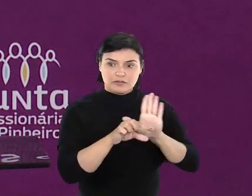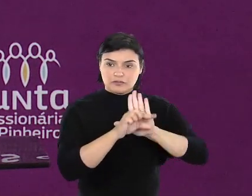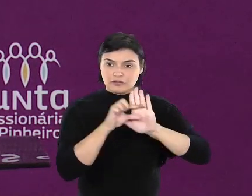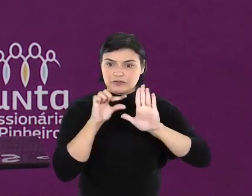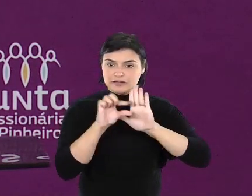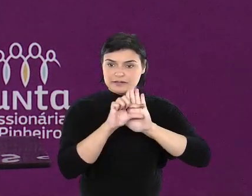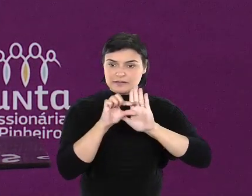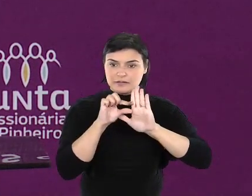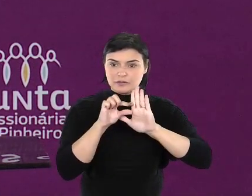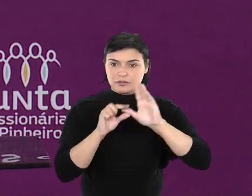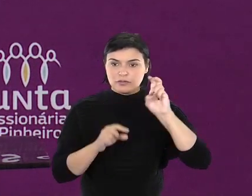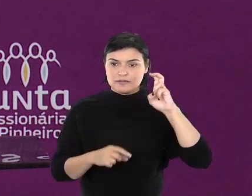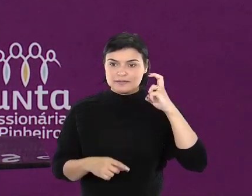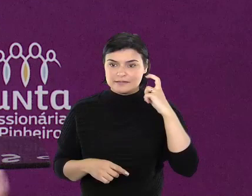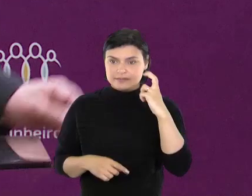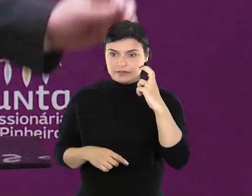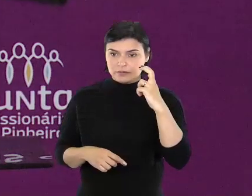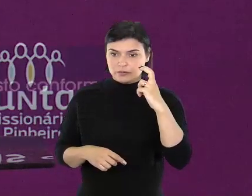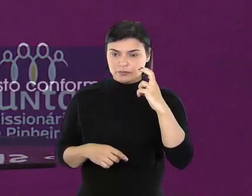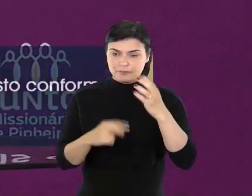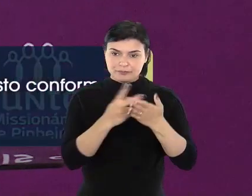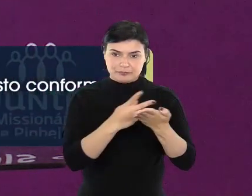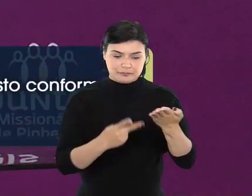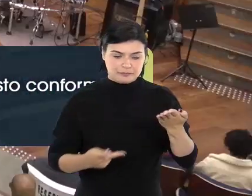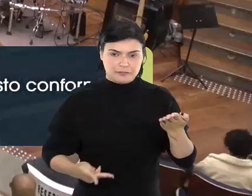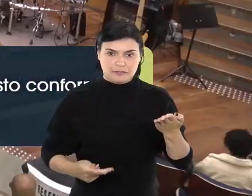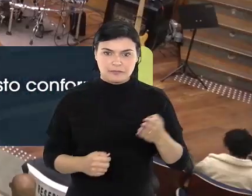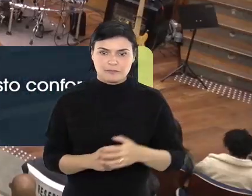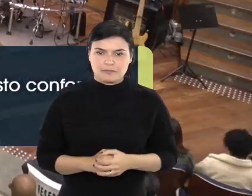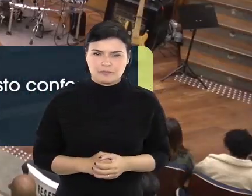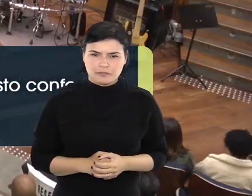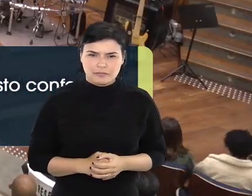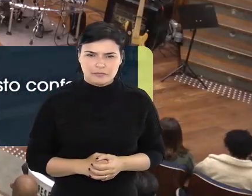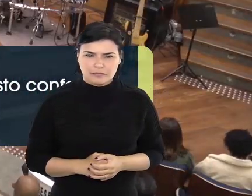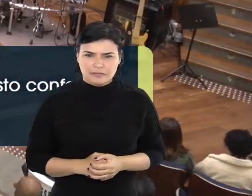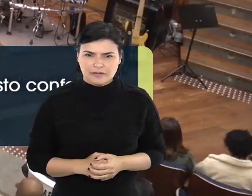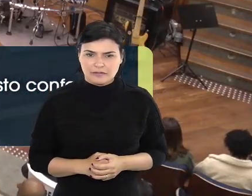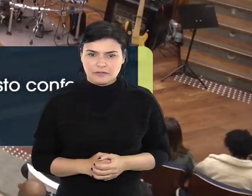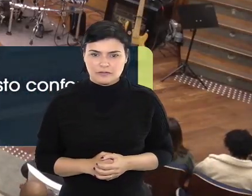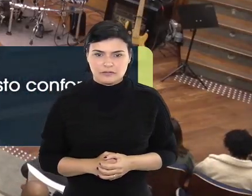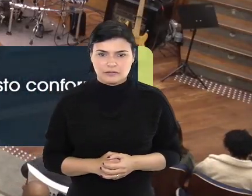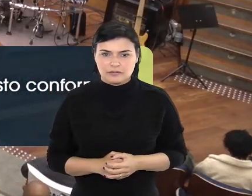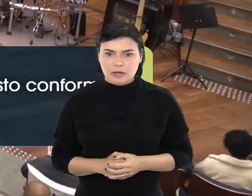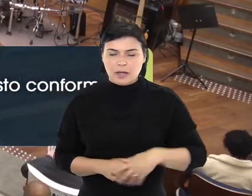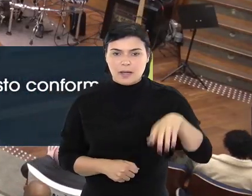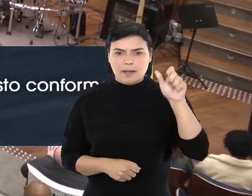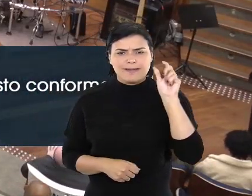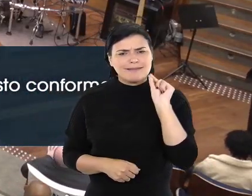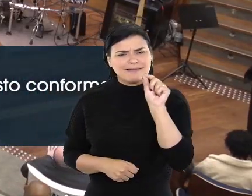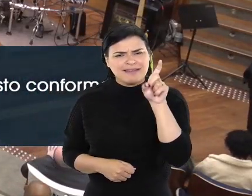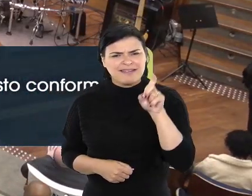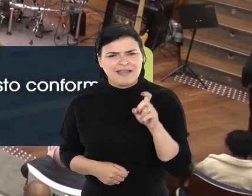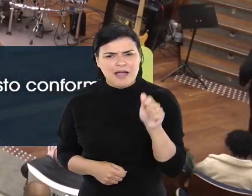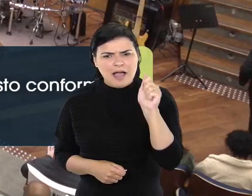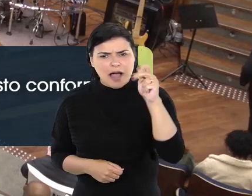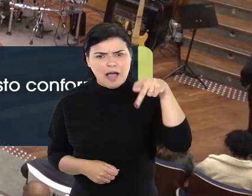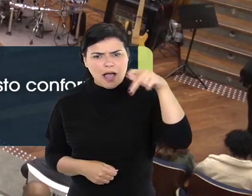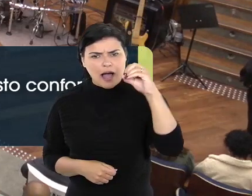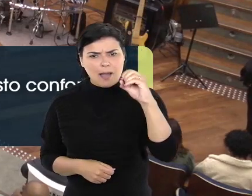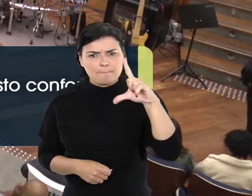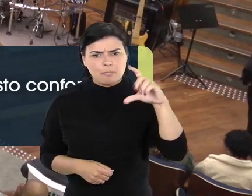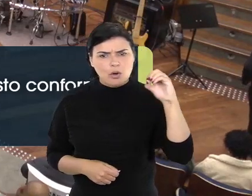Versículo 5 vamos ver juntos Quem é Apolo e quem é